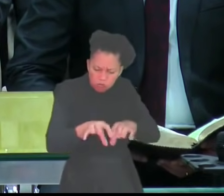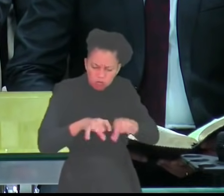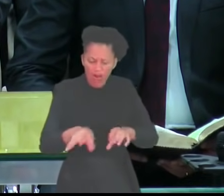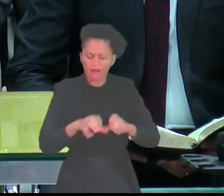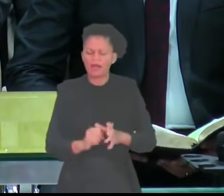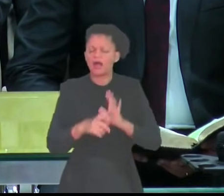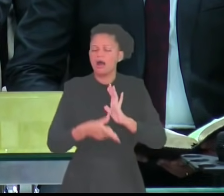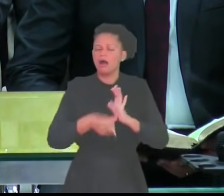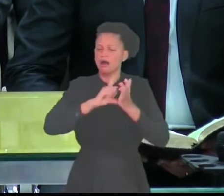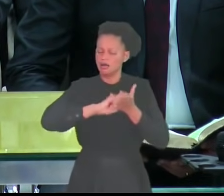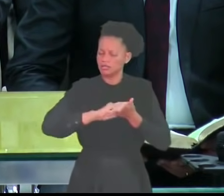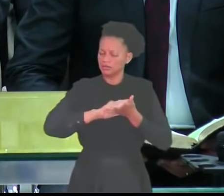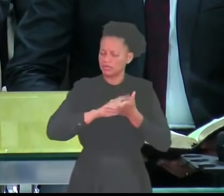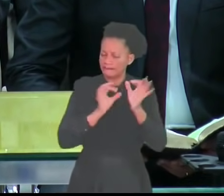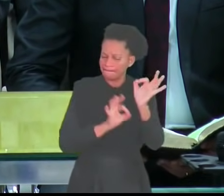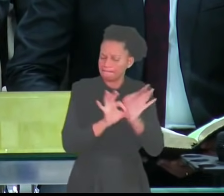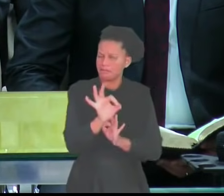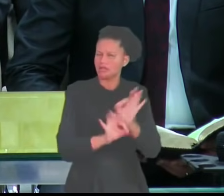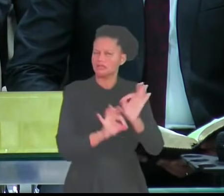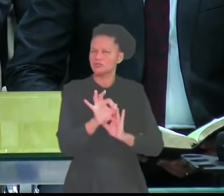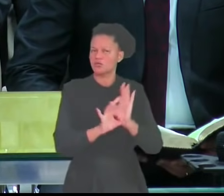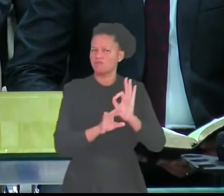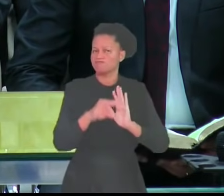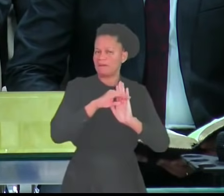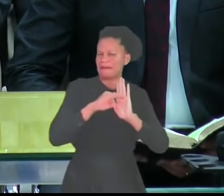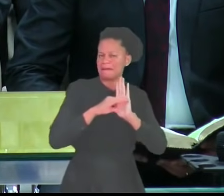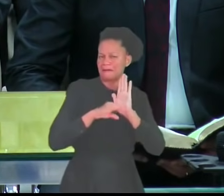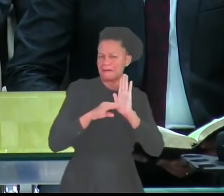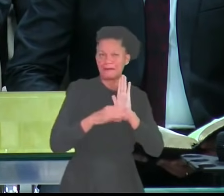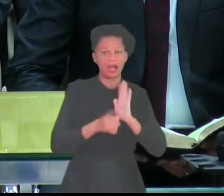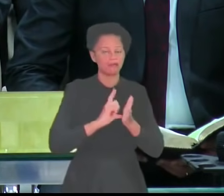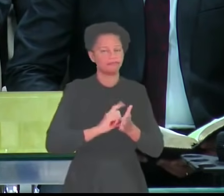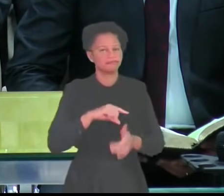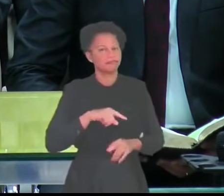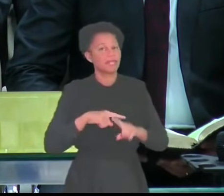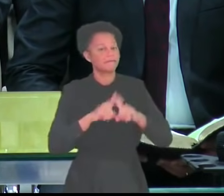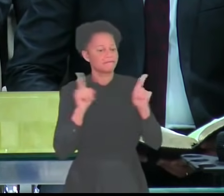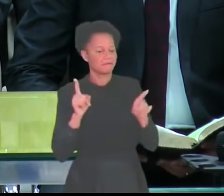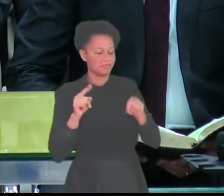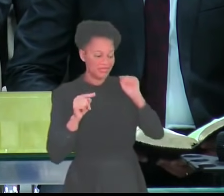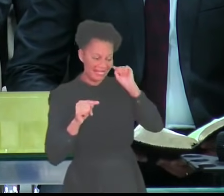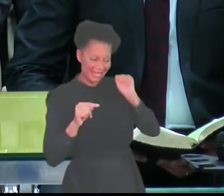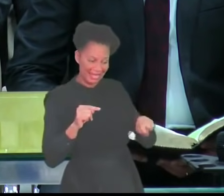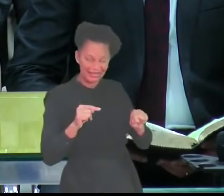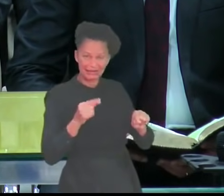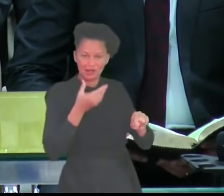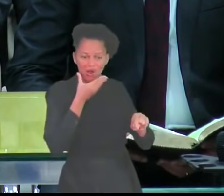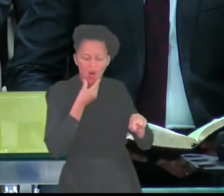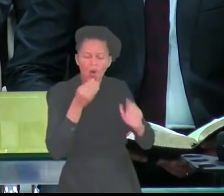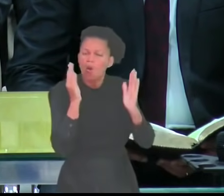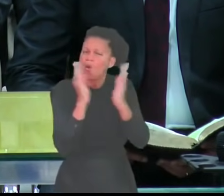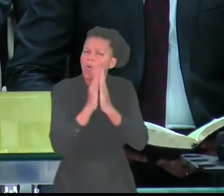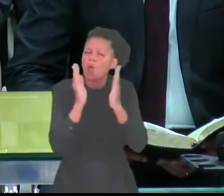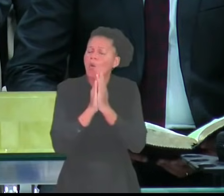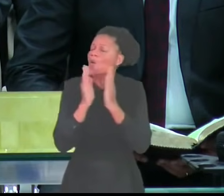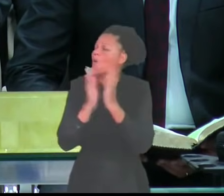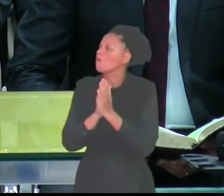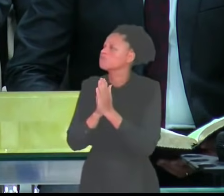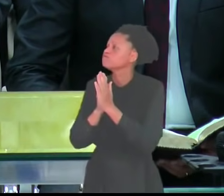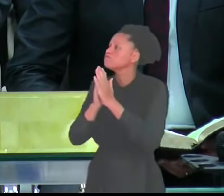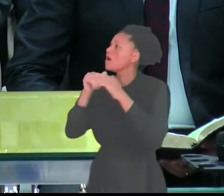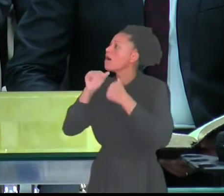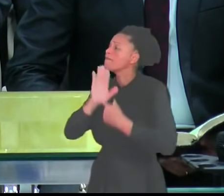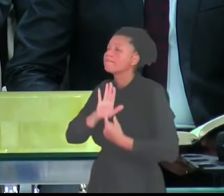milimetricamente planejado. Aleluia, mas você vê que ele não orou, ele não ofereceu